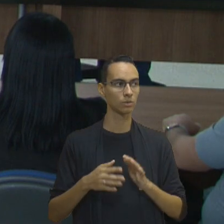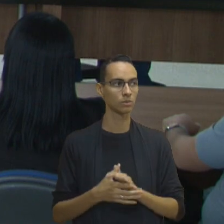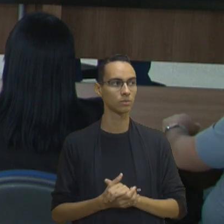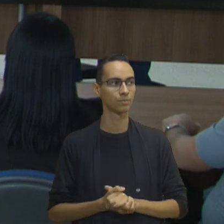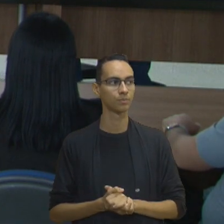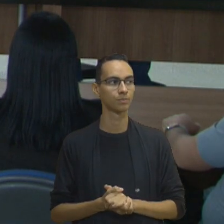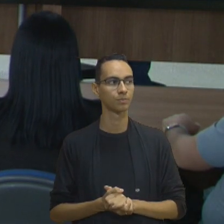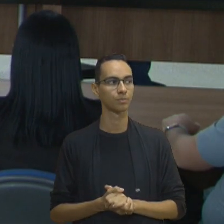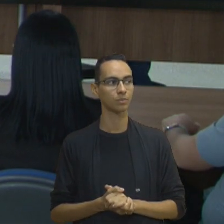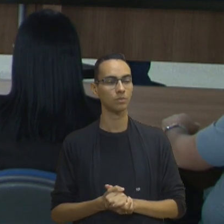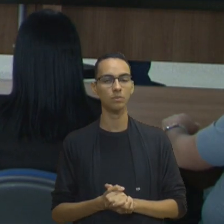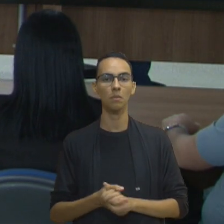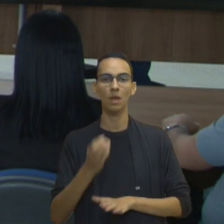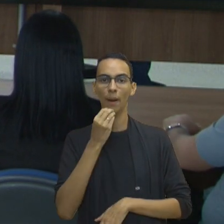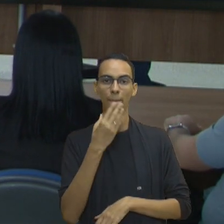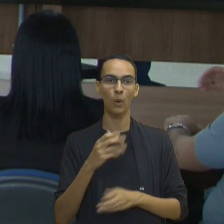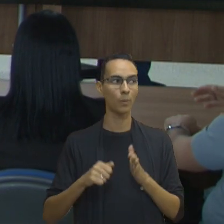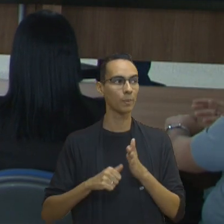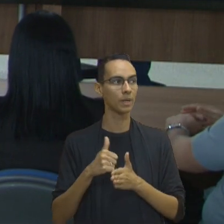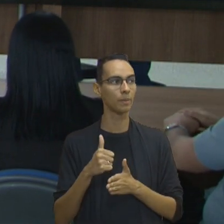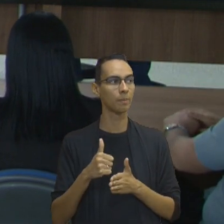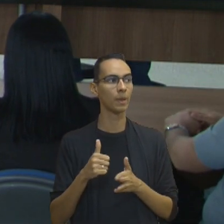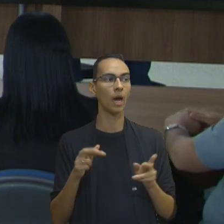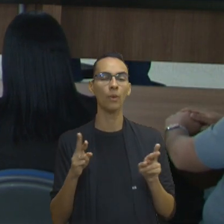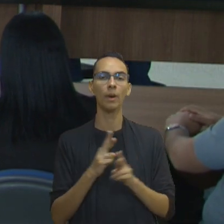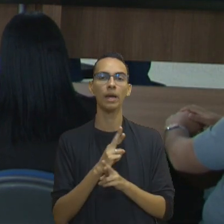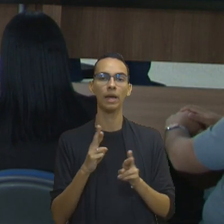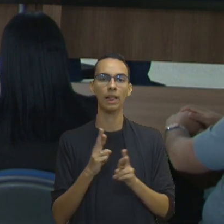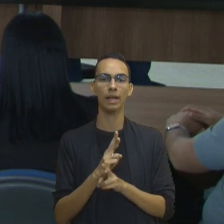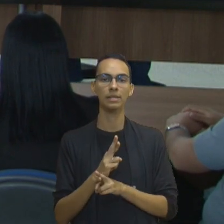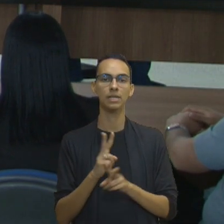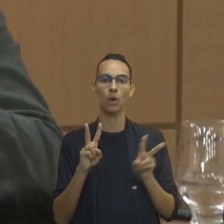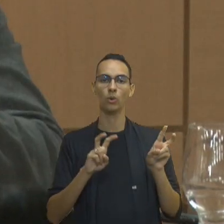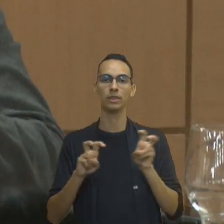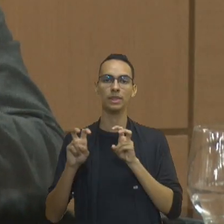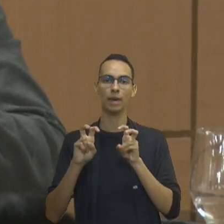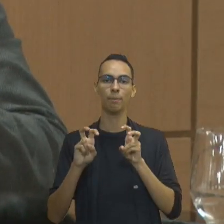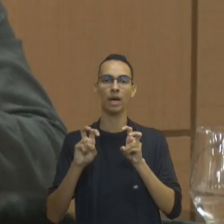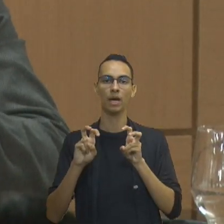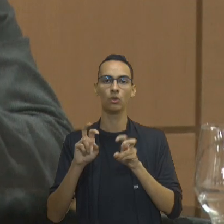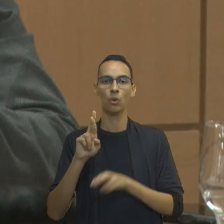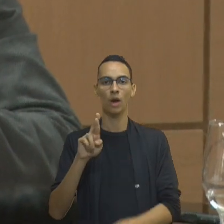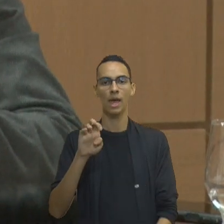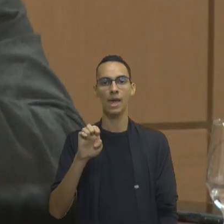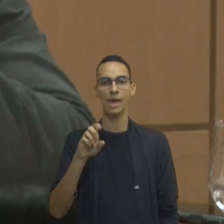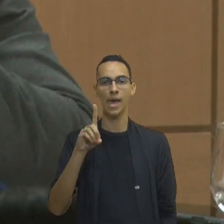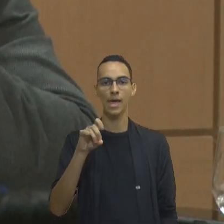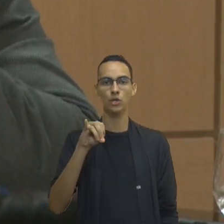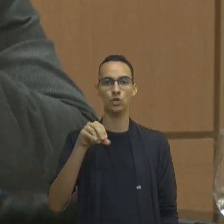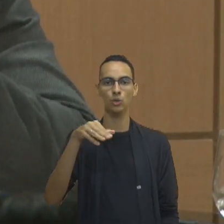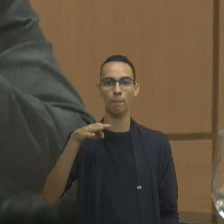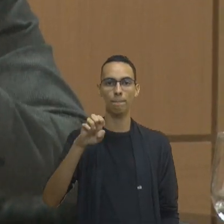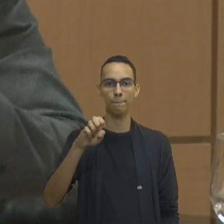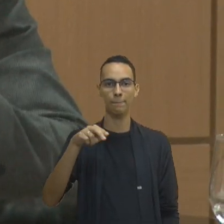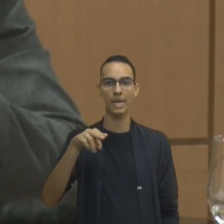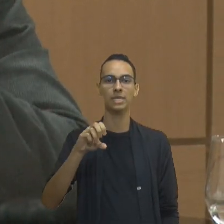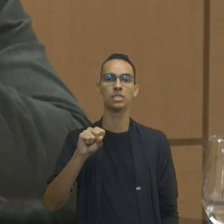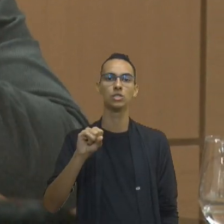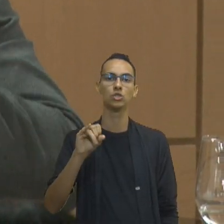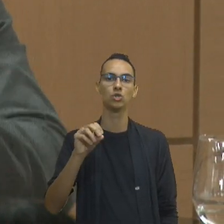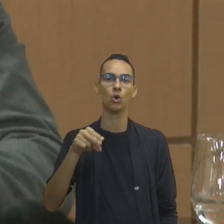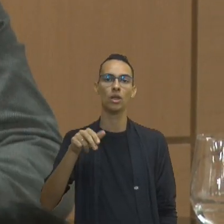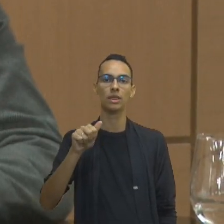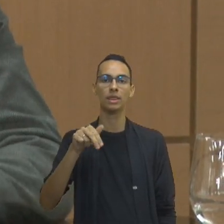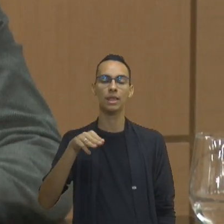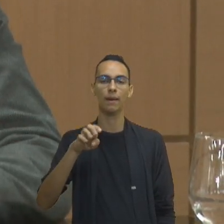Bom, primeiro, em relação assim, o tema do dimensionamento é muito importante. Funcionando aí, né?